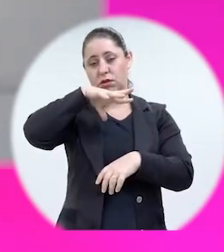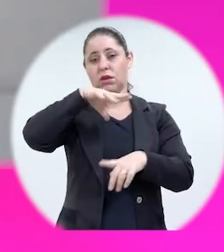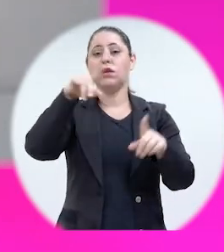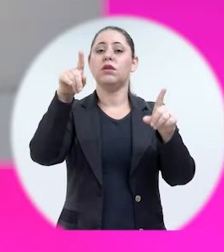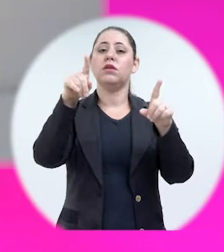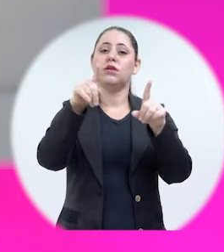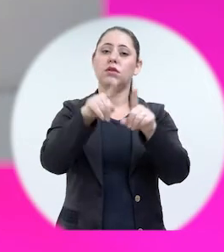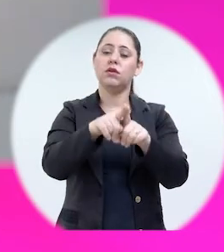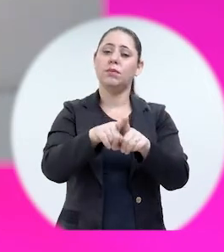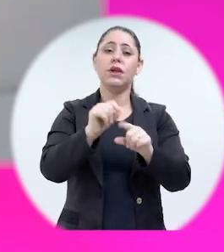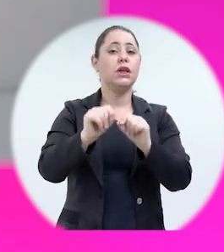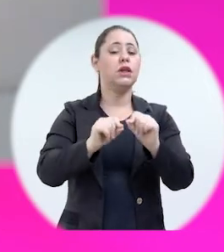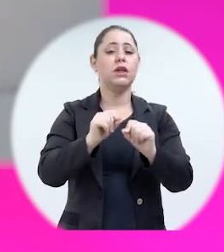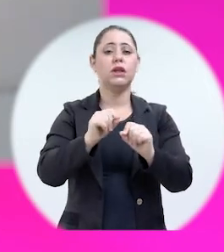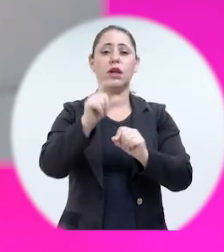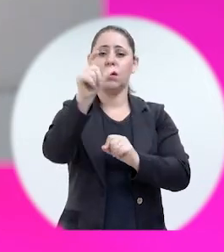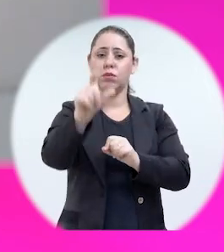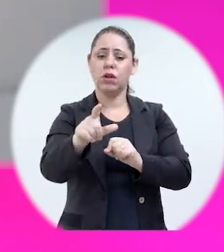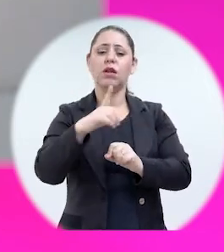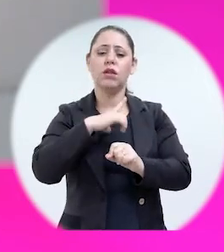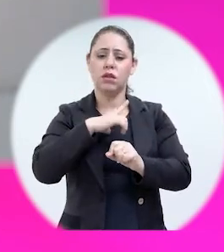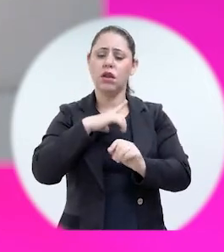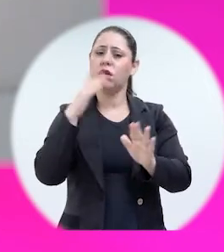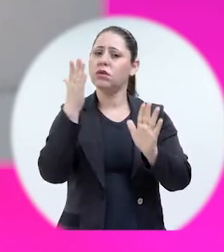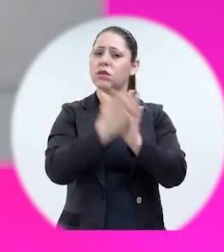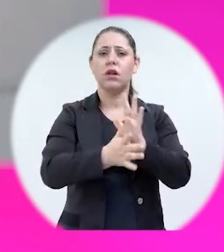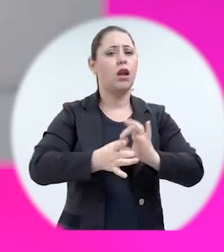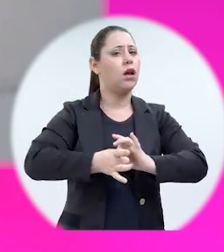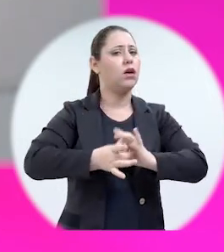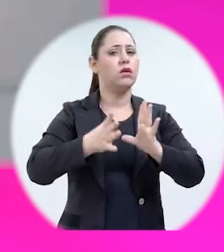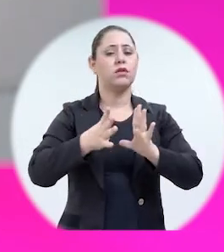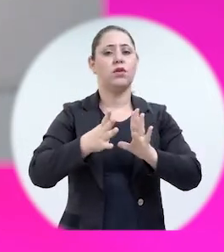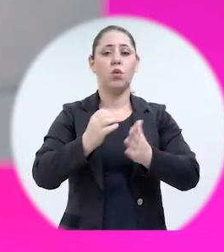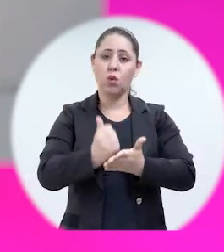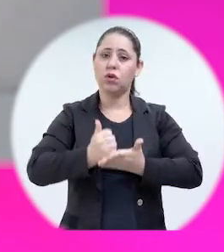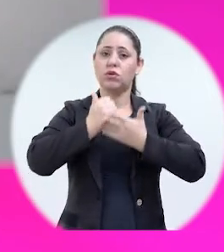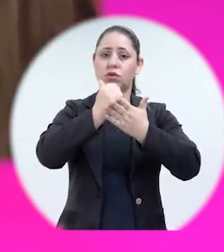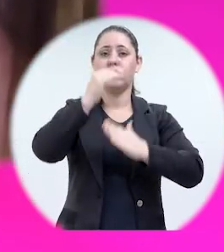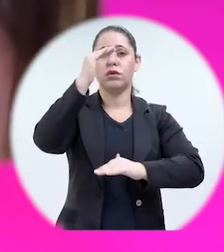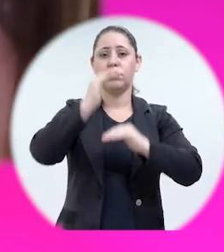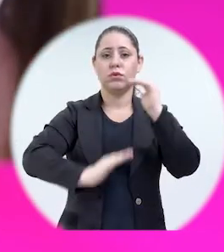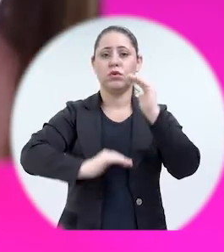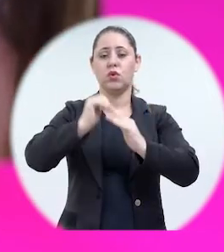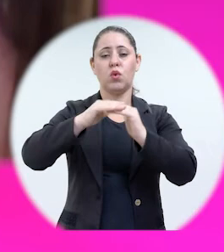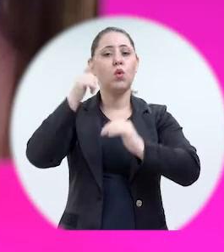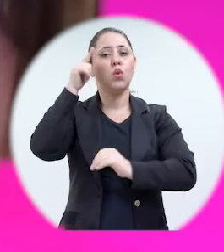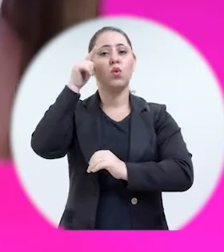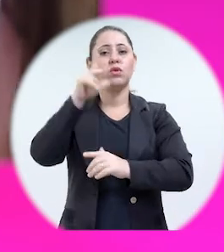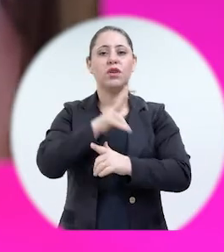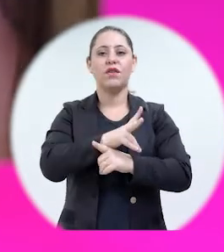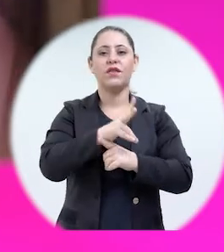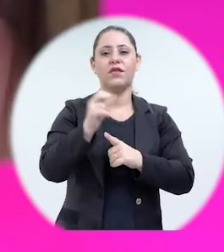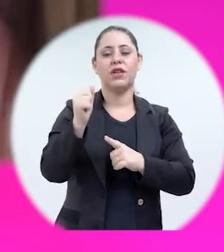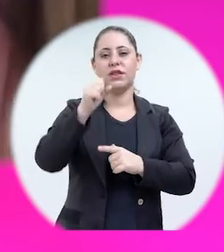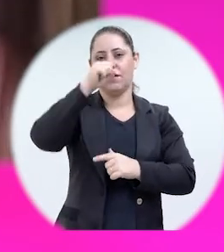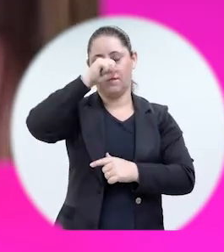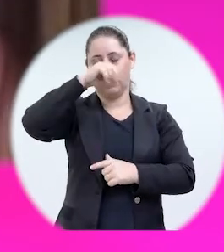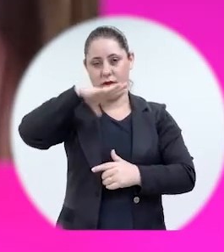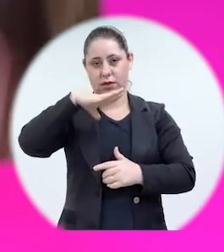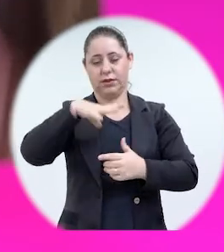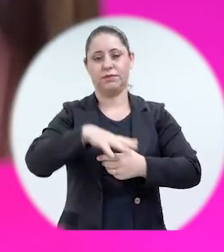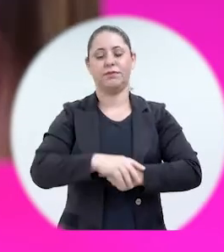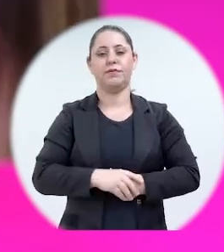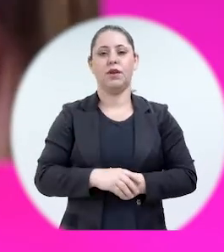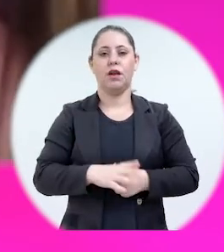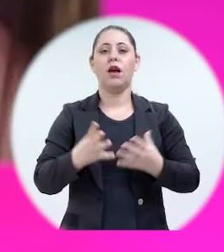violência, e sim que ela tem saída, né? Que com uma ajuda de profissionais, ela vai conseguir sair desse ciclo